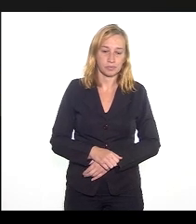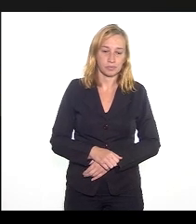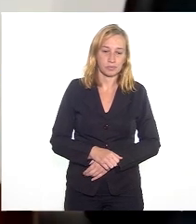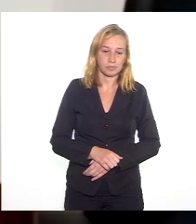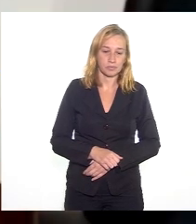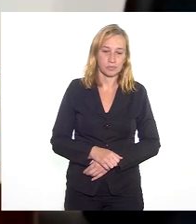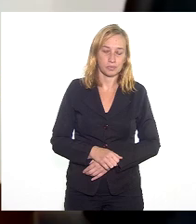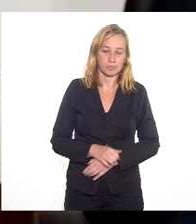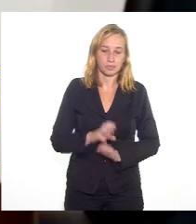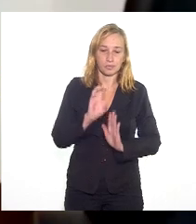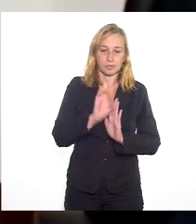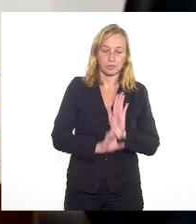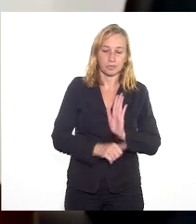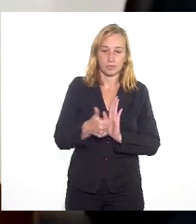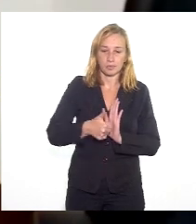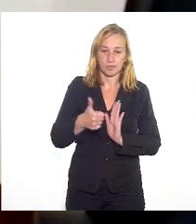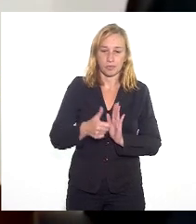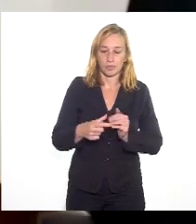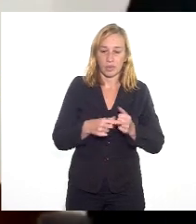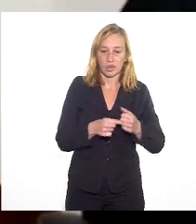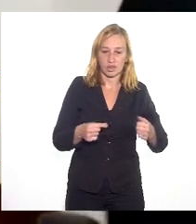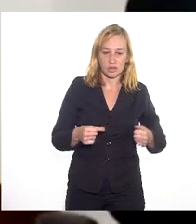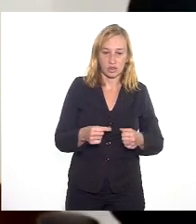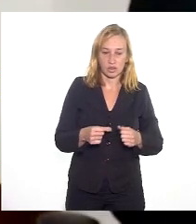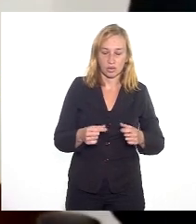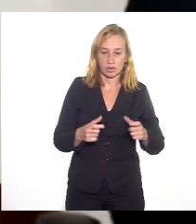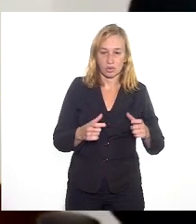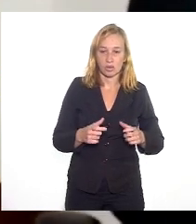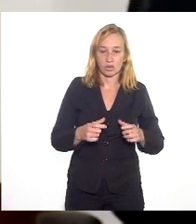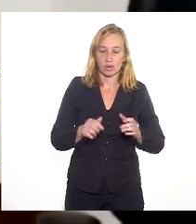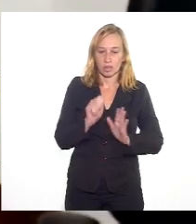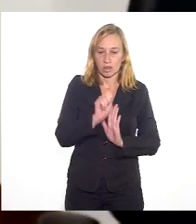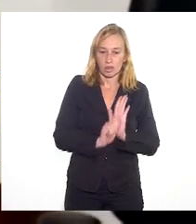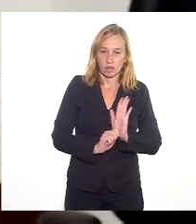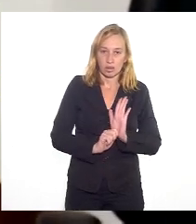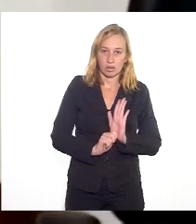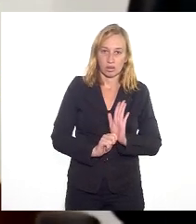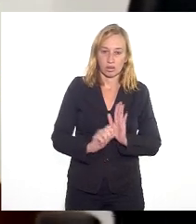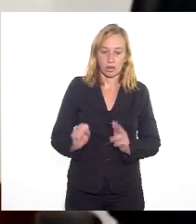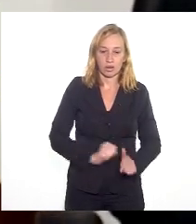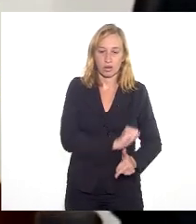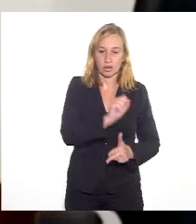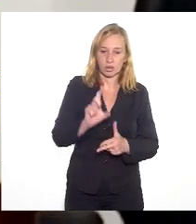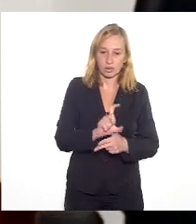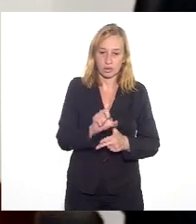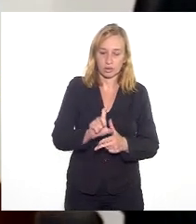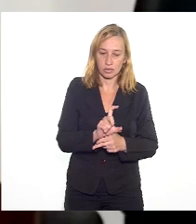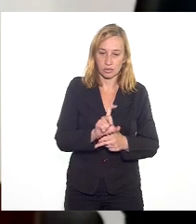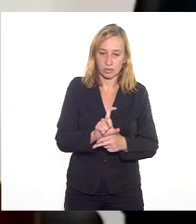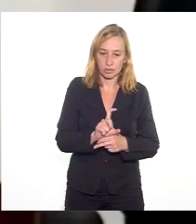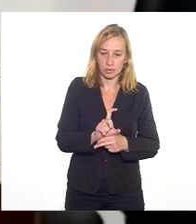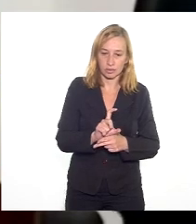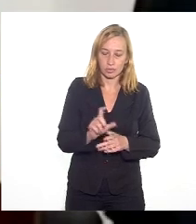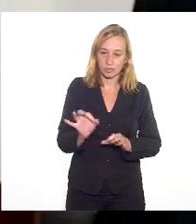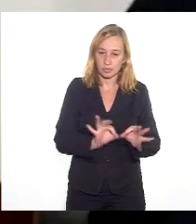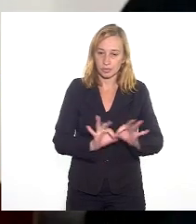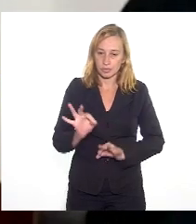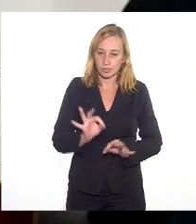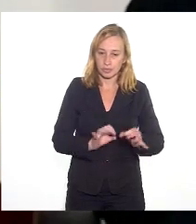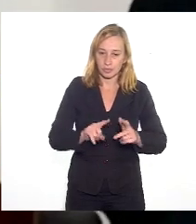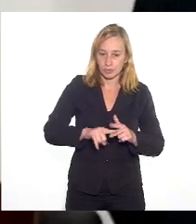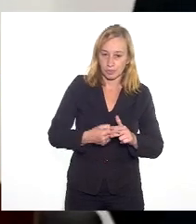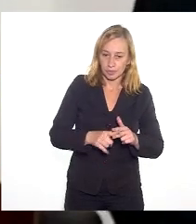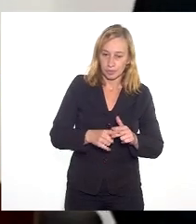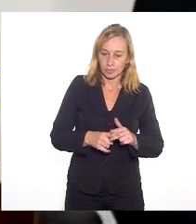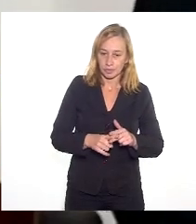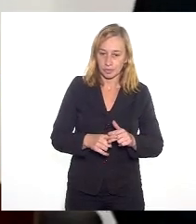Primeira emenda, adiciona-se o artigo onde couber, com a seguinte redação. Poder Executivo enviará esforço para a elaboração de um plano de reajuste e recuperação